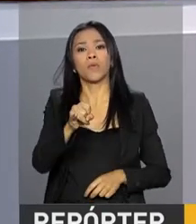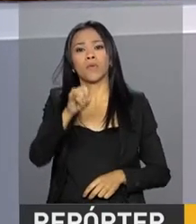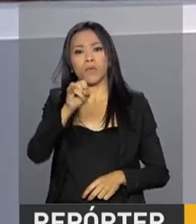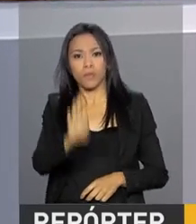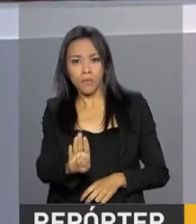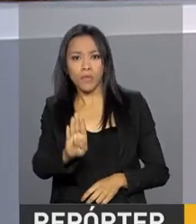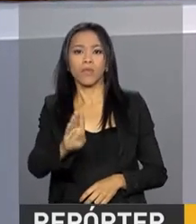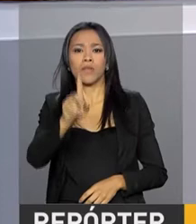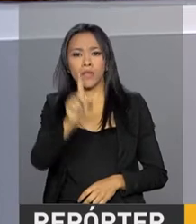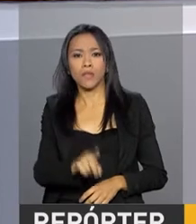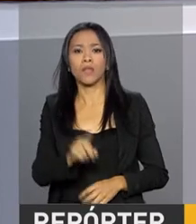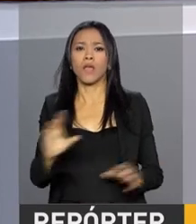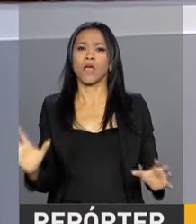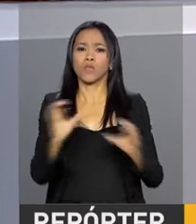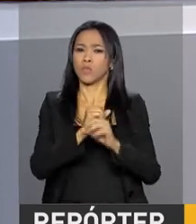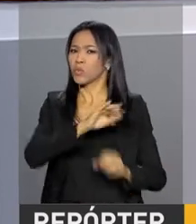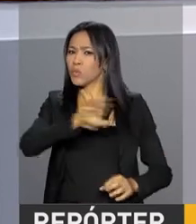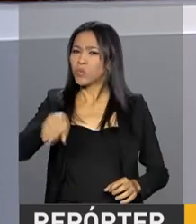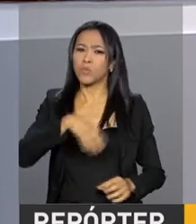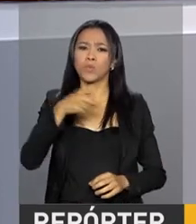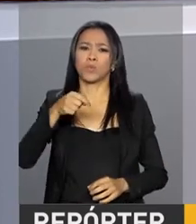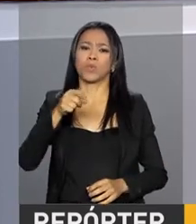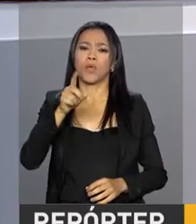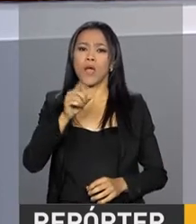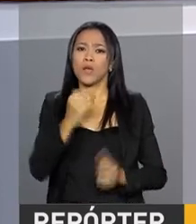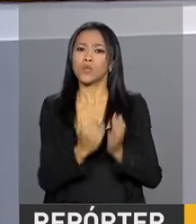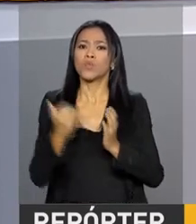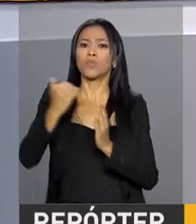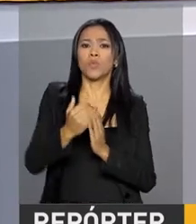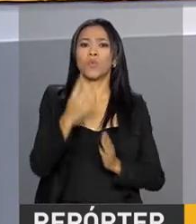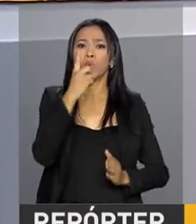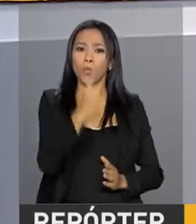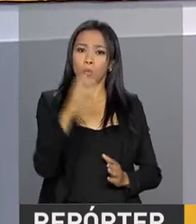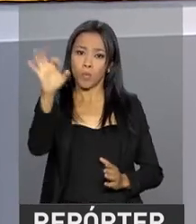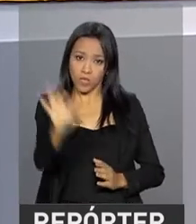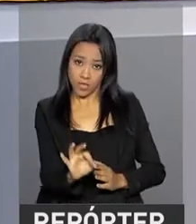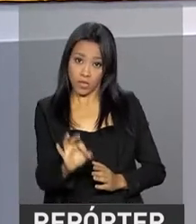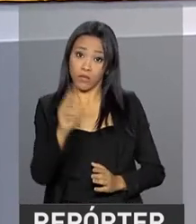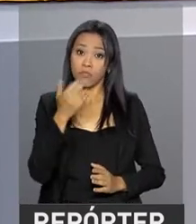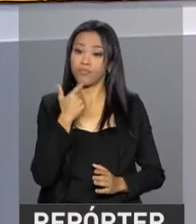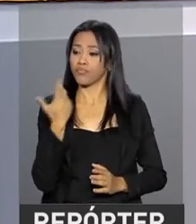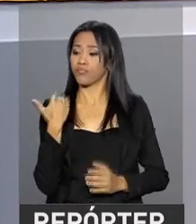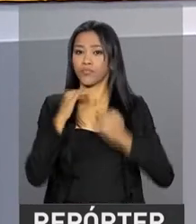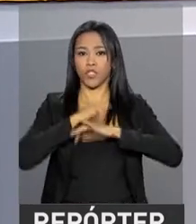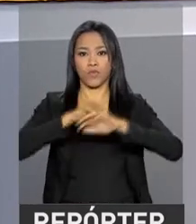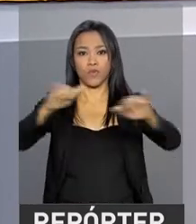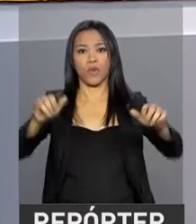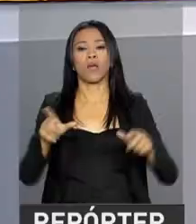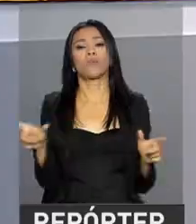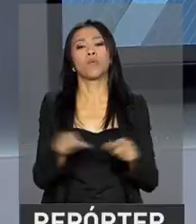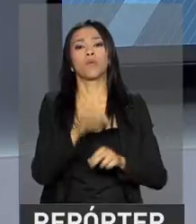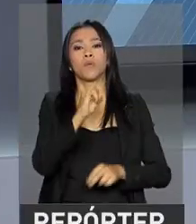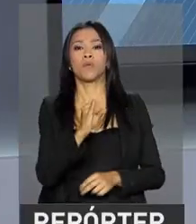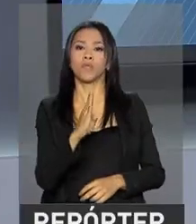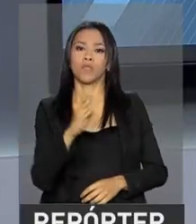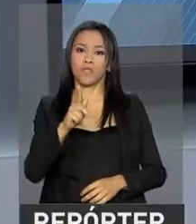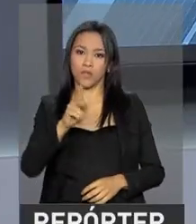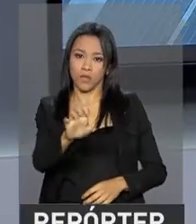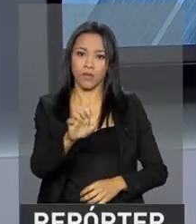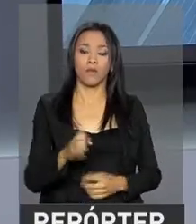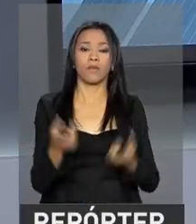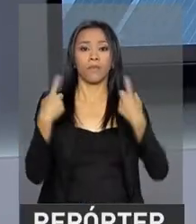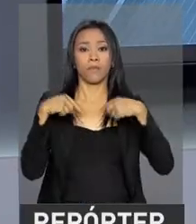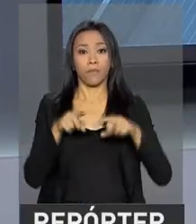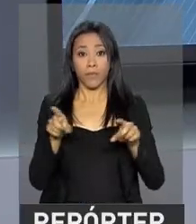produzidos no país avançou 1% os dados acabam de ser divulgados pelo ibge e